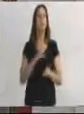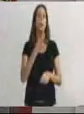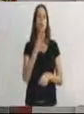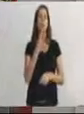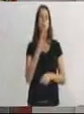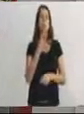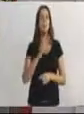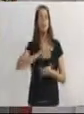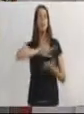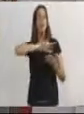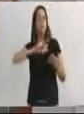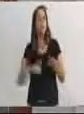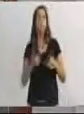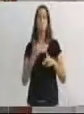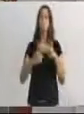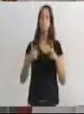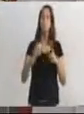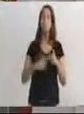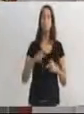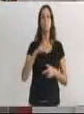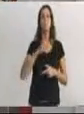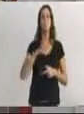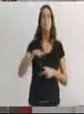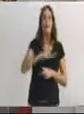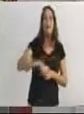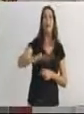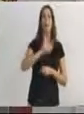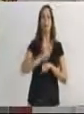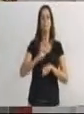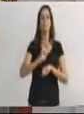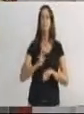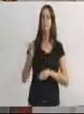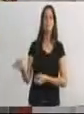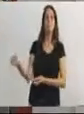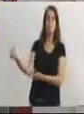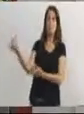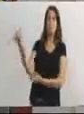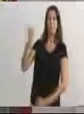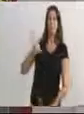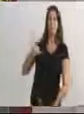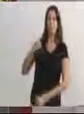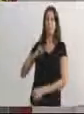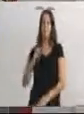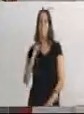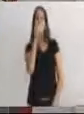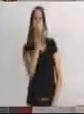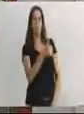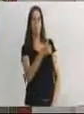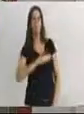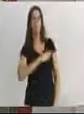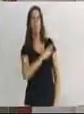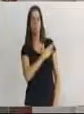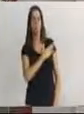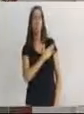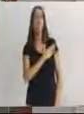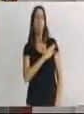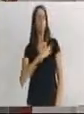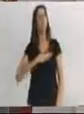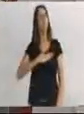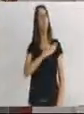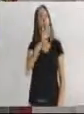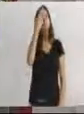que eu como o governo possa fazer meu trabalho de levar o prefeito os problemas que voltas existem prefeito a polêmica disse que a cidade não tem problemas têm civil adriano